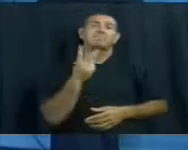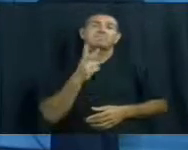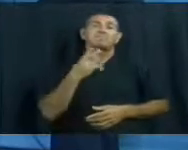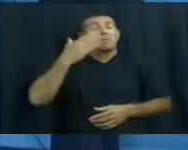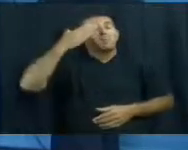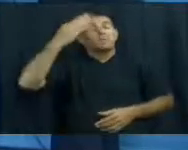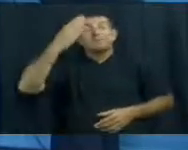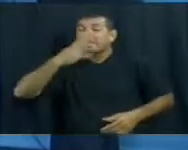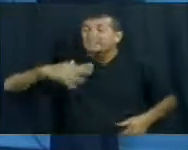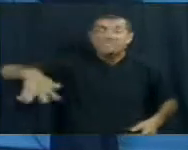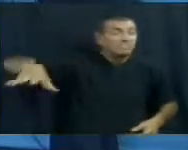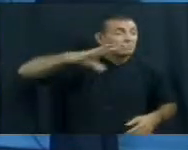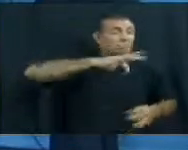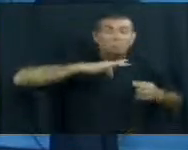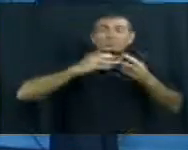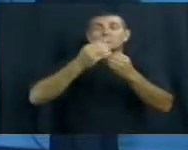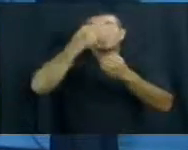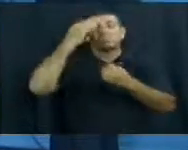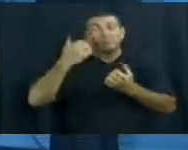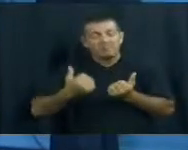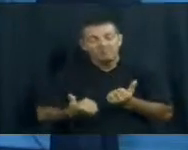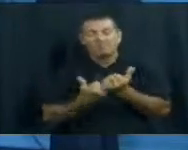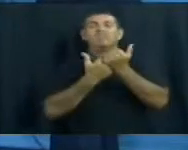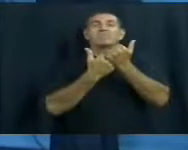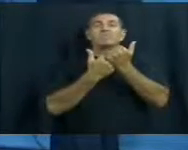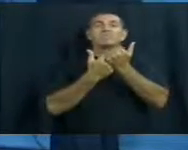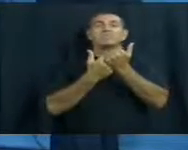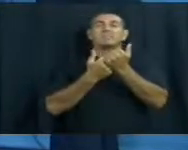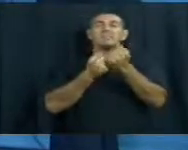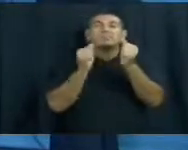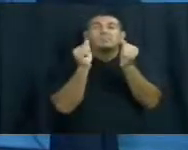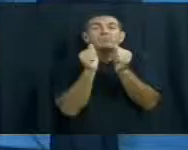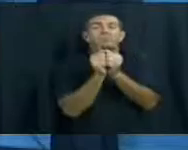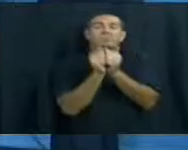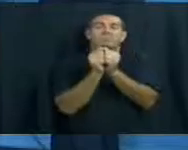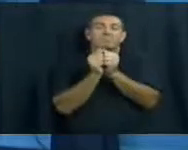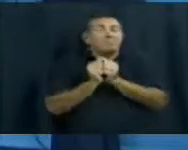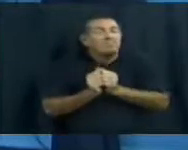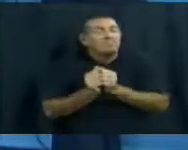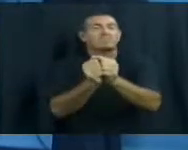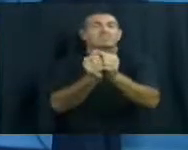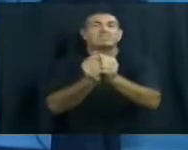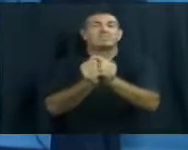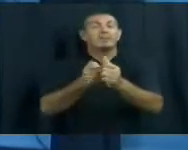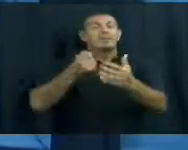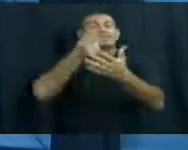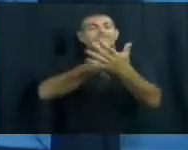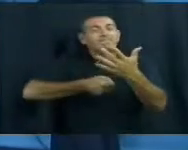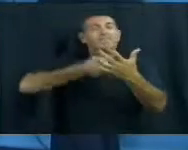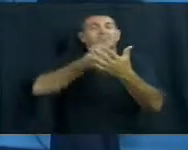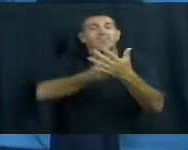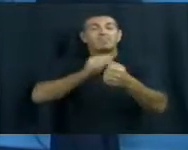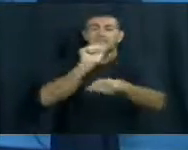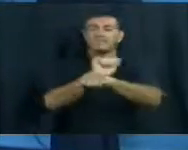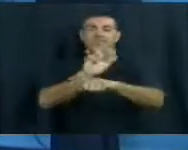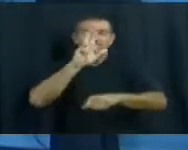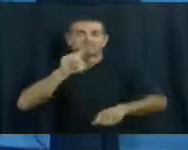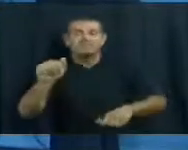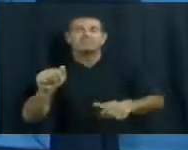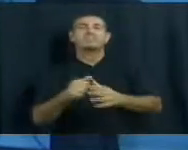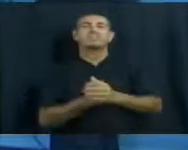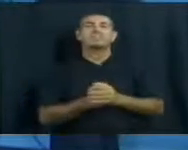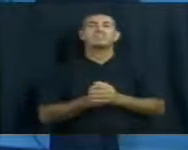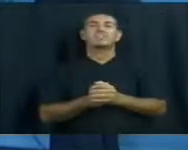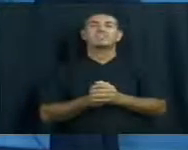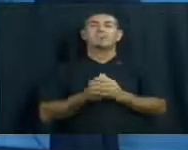Obrigada, companheiros de caminho. A nossa estrada já teve muitas curvas. Já foi até invisível, né? Hoje